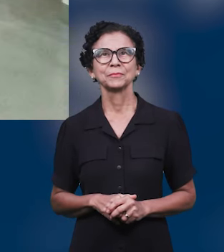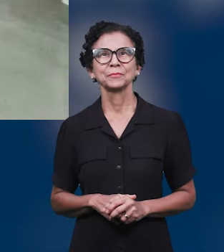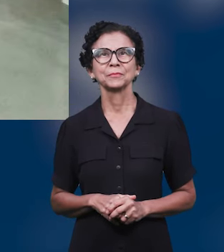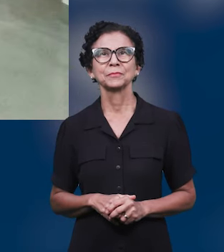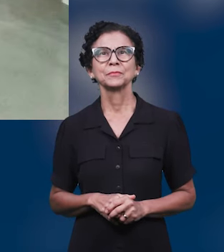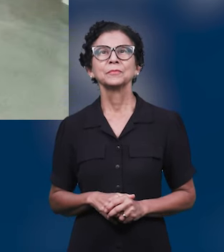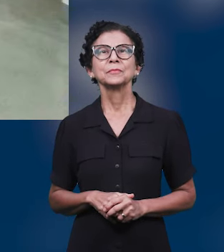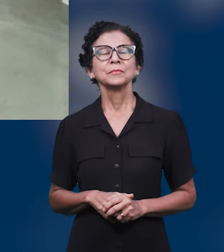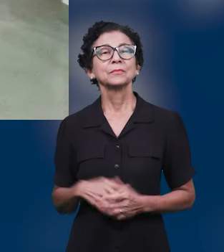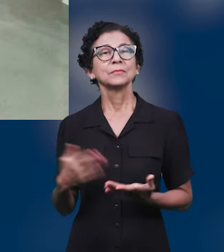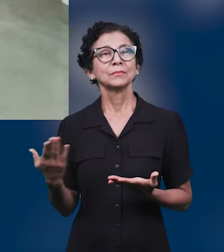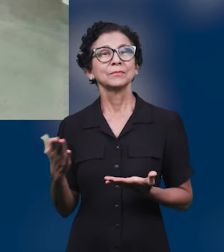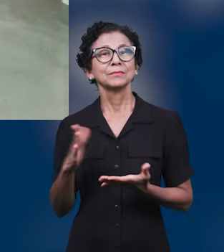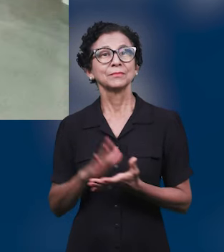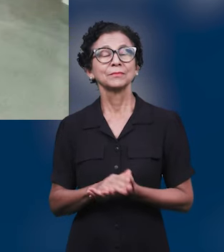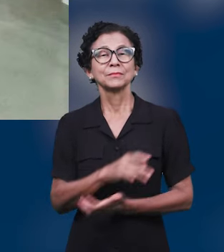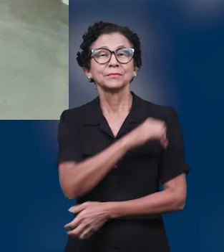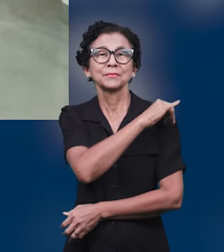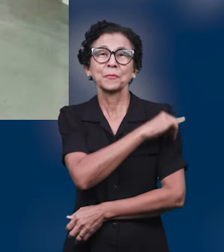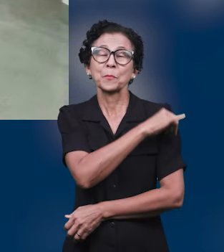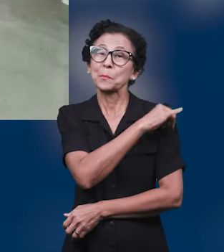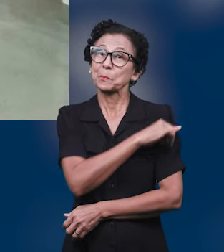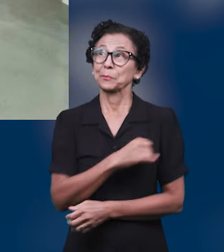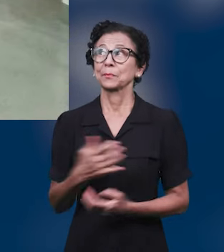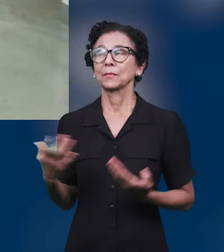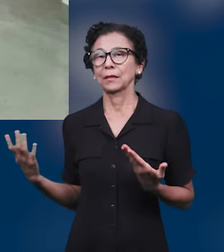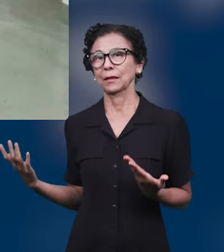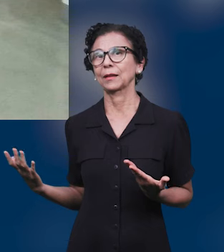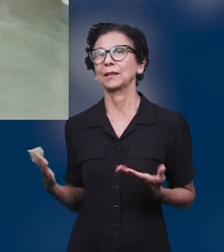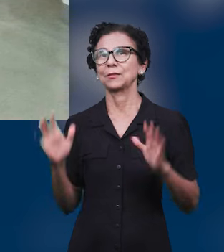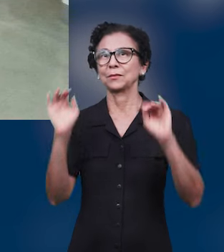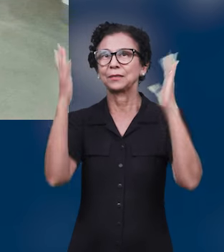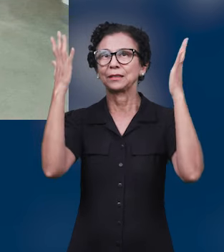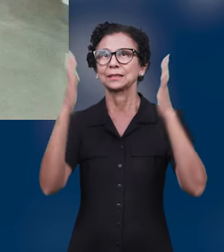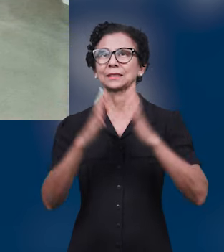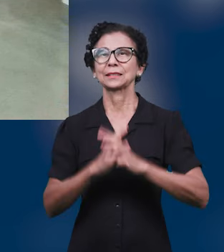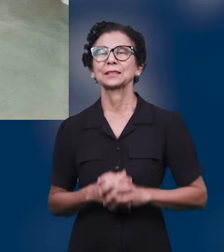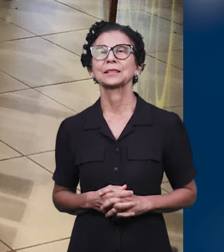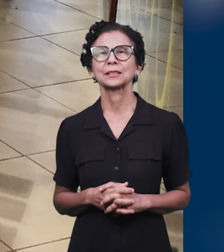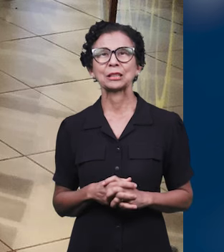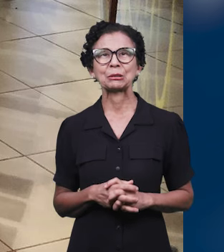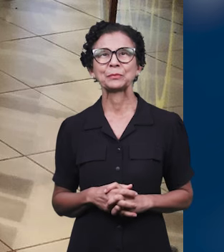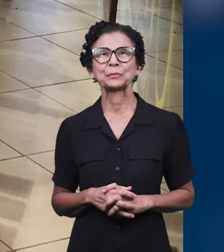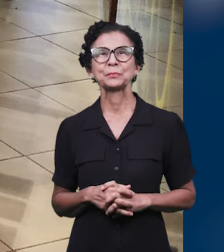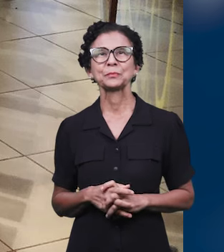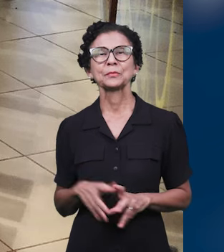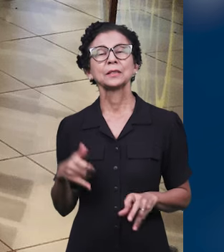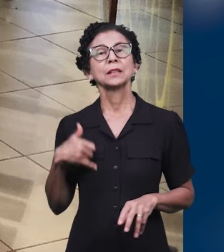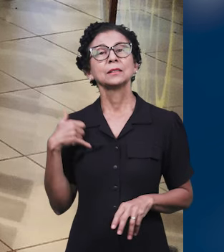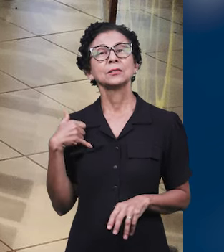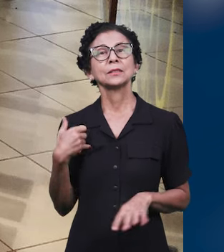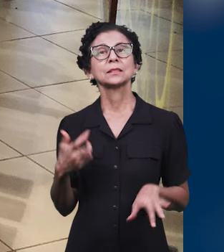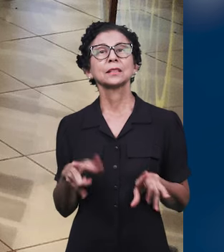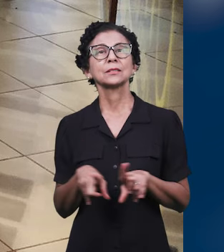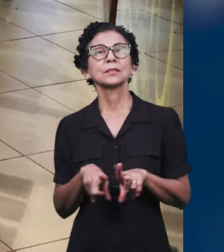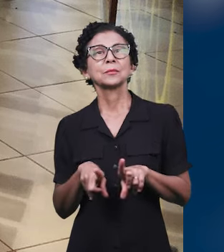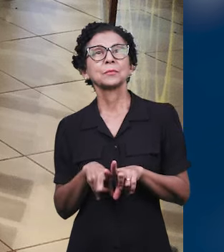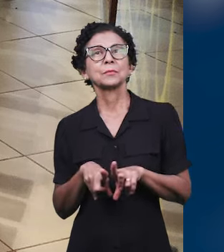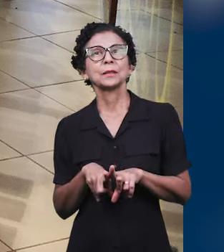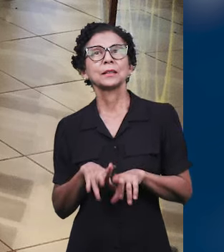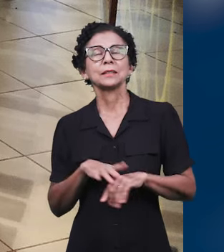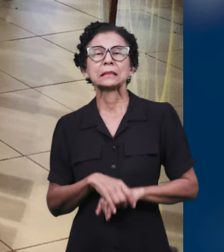igreja em aniversário, a Igreja Maranata em Piabetá, no Rio de Janeiro, a igreja em festa. Comemorando também mais um aniversário, a Igreja